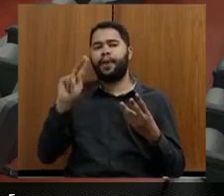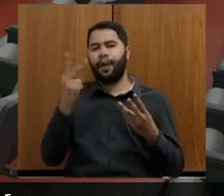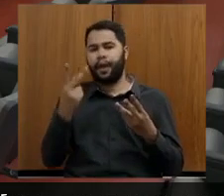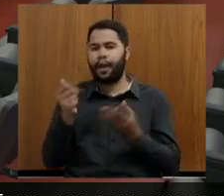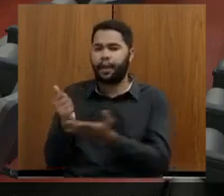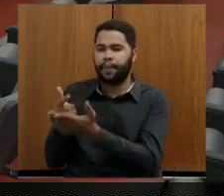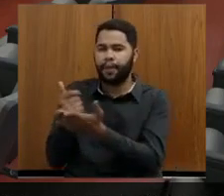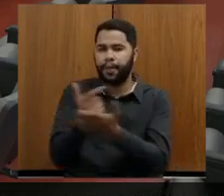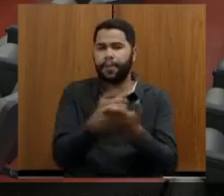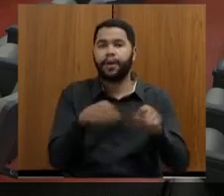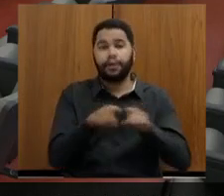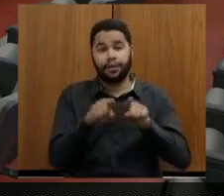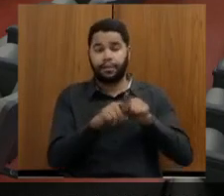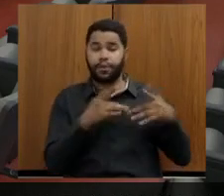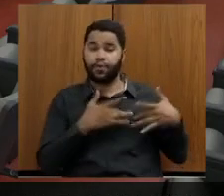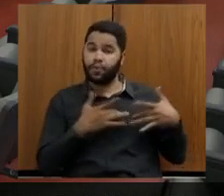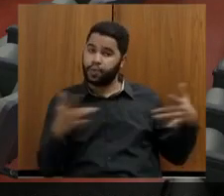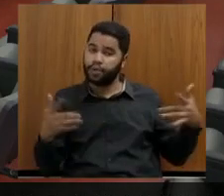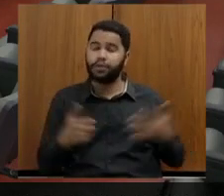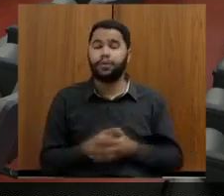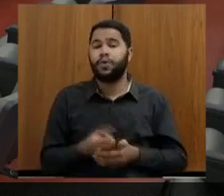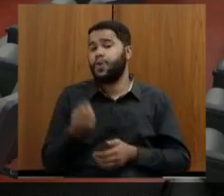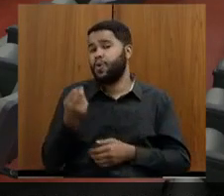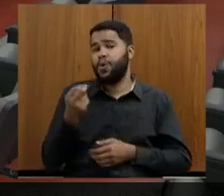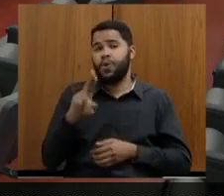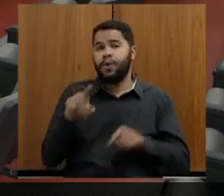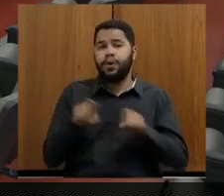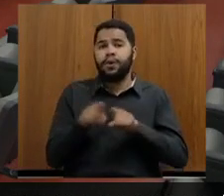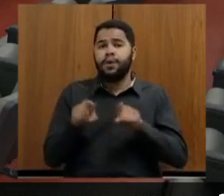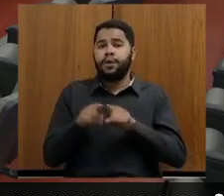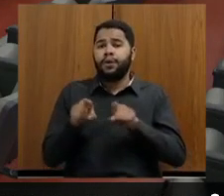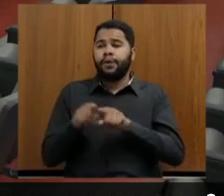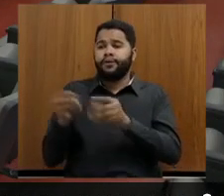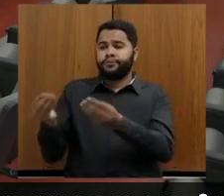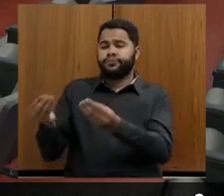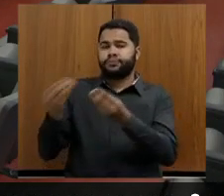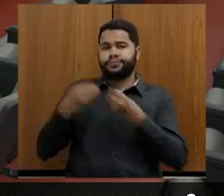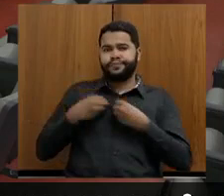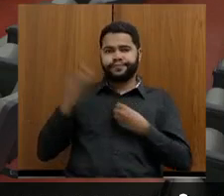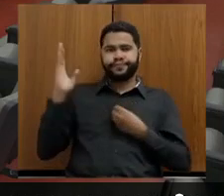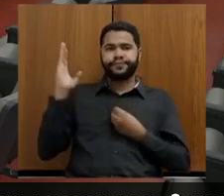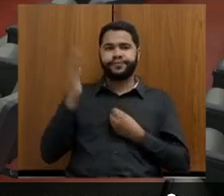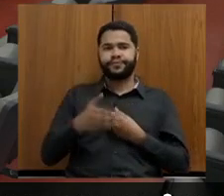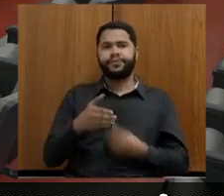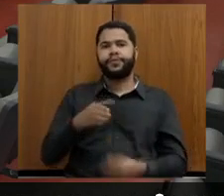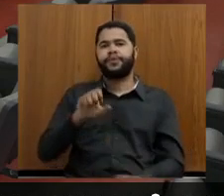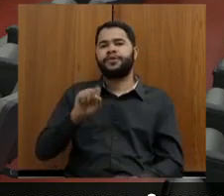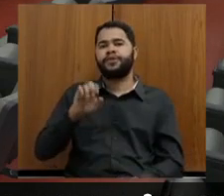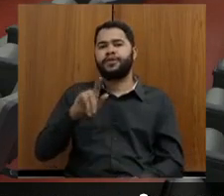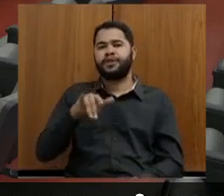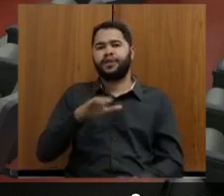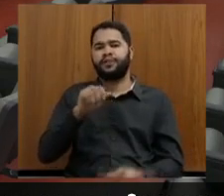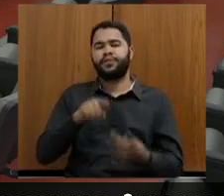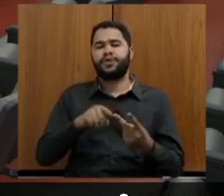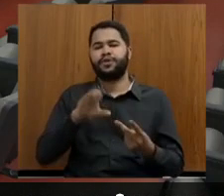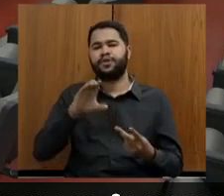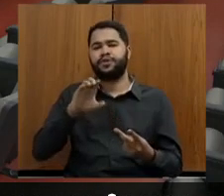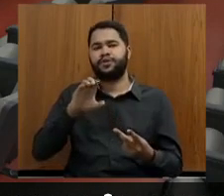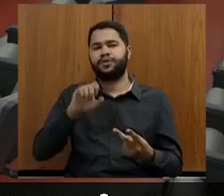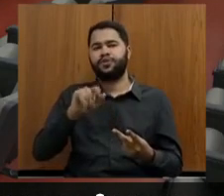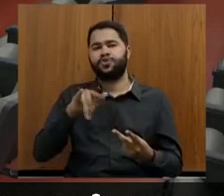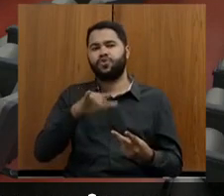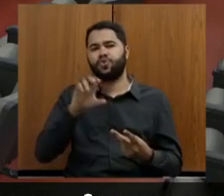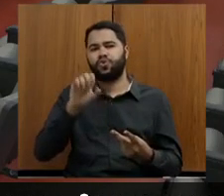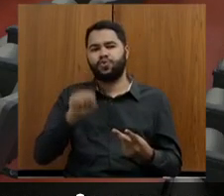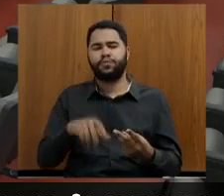meio de aquisições por meio de doações ou por meio de repasse direto da Senasp sejusp Seplag